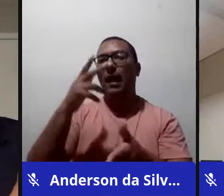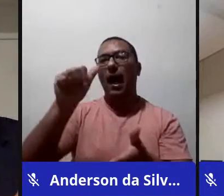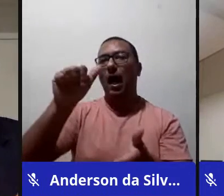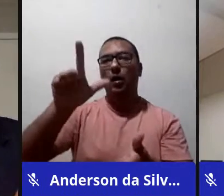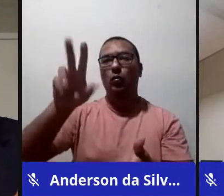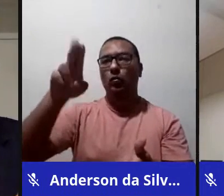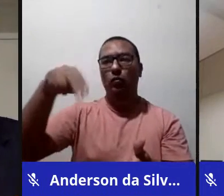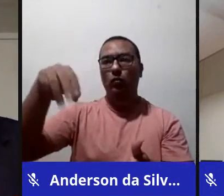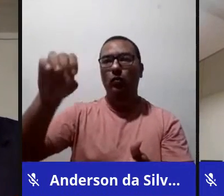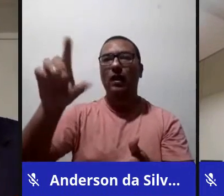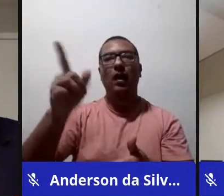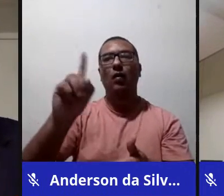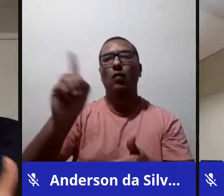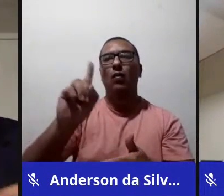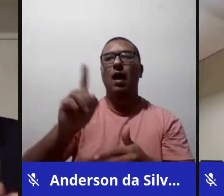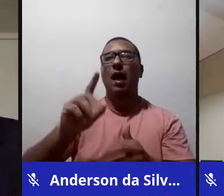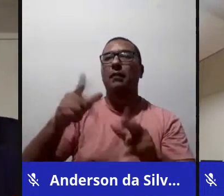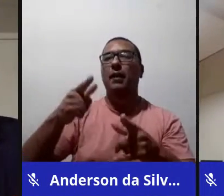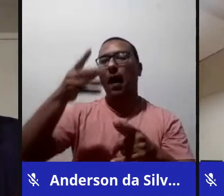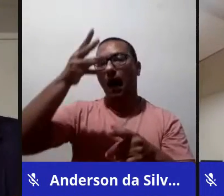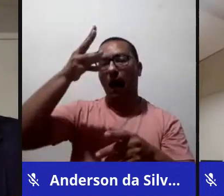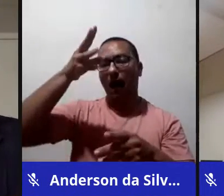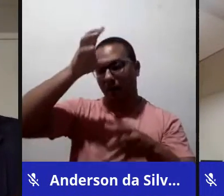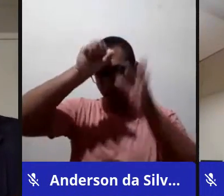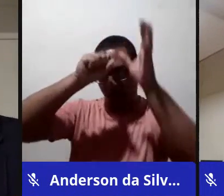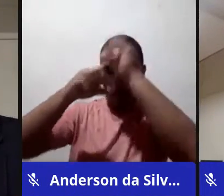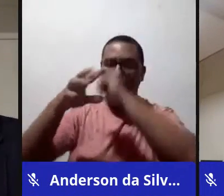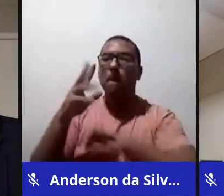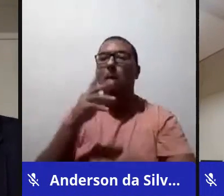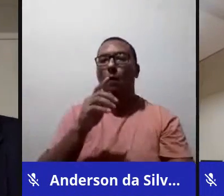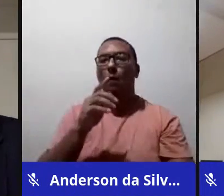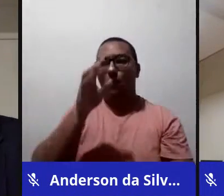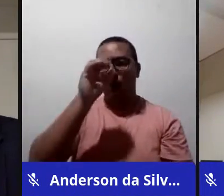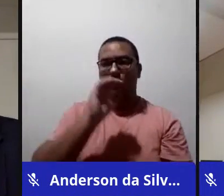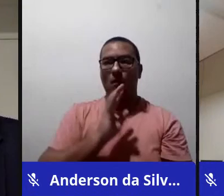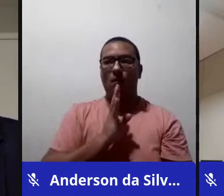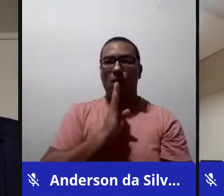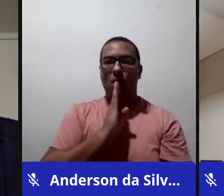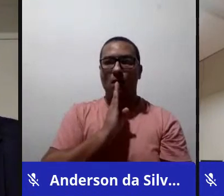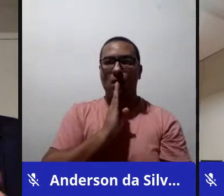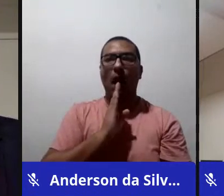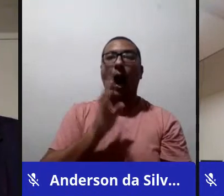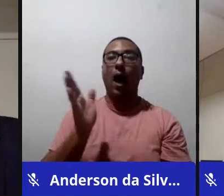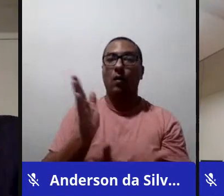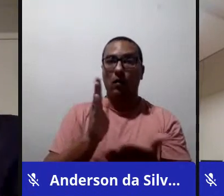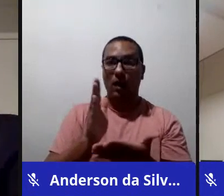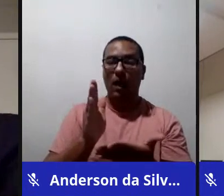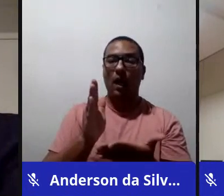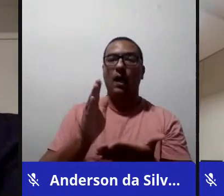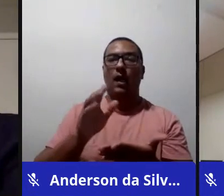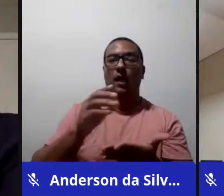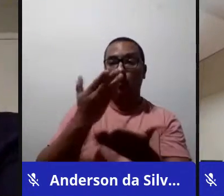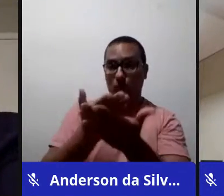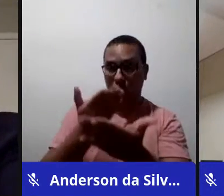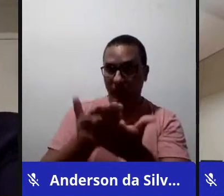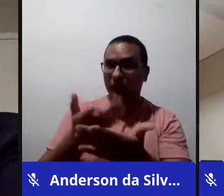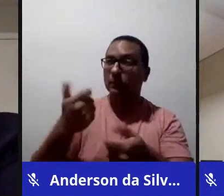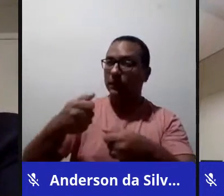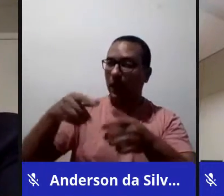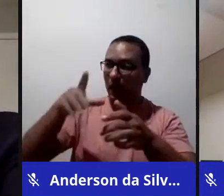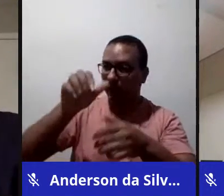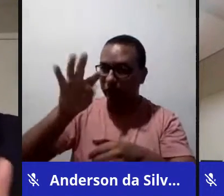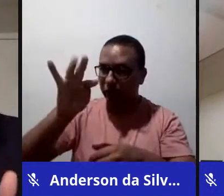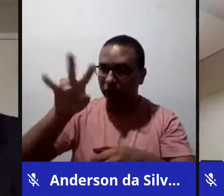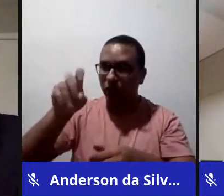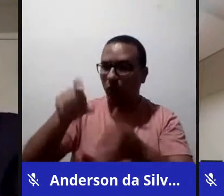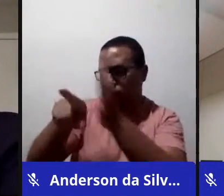é aquele que aprende passivamente. Estudante é aquele que aprende ativamente. O foco agora tem que estar na